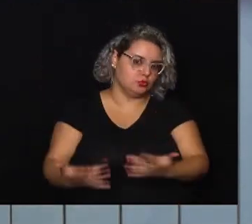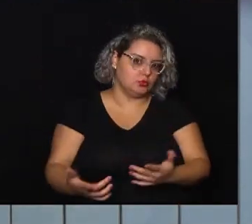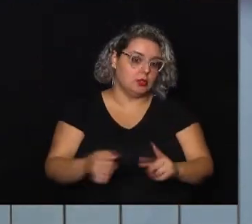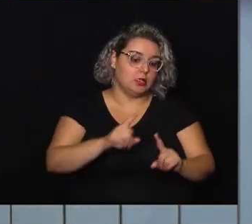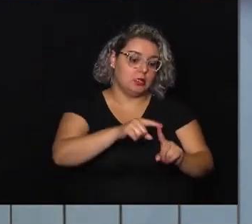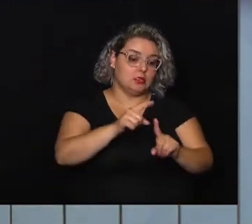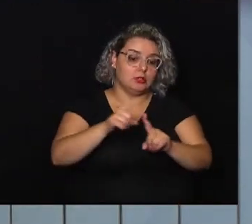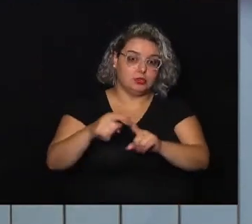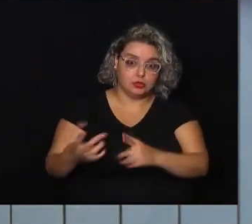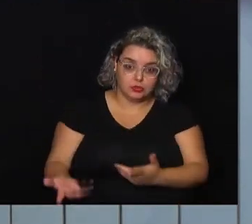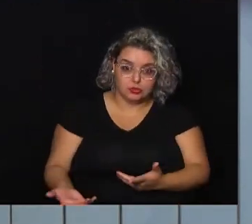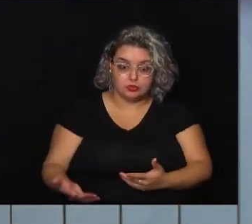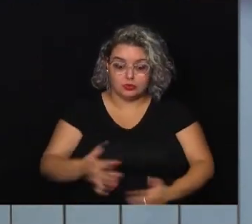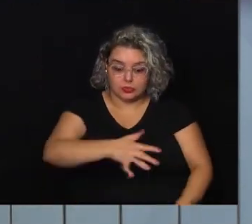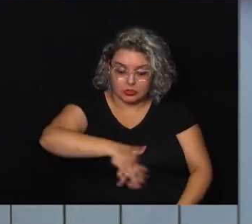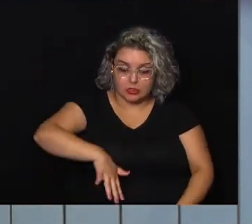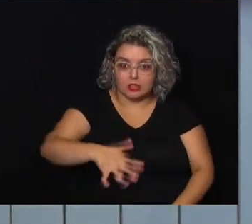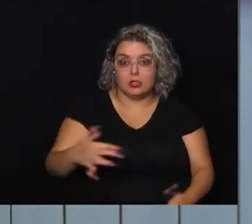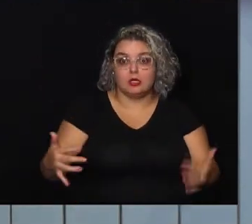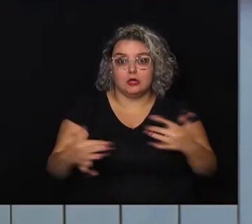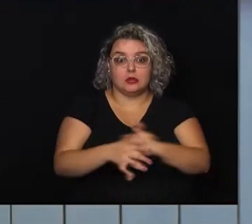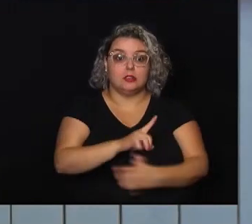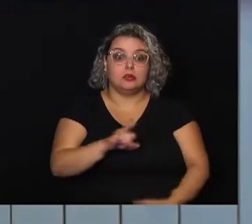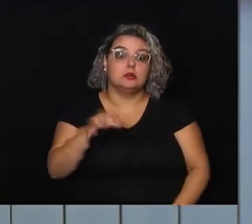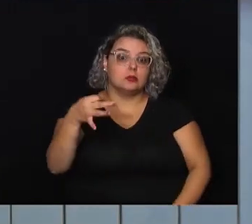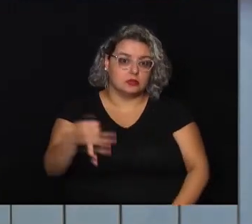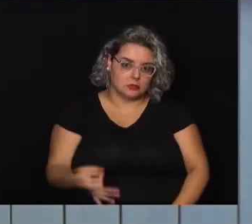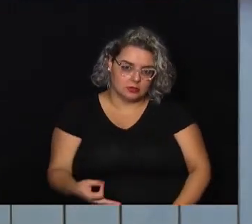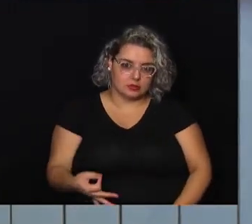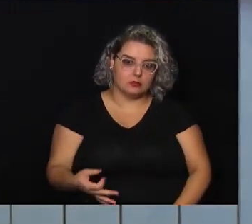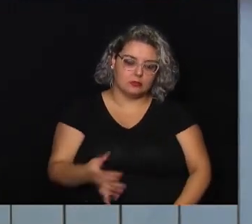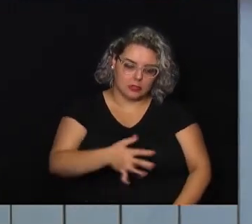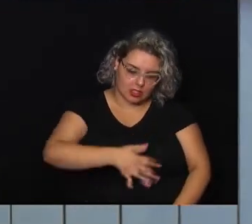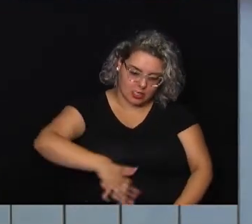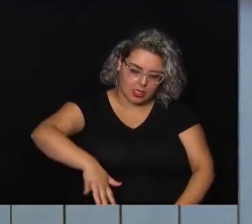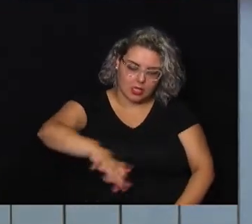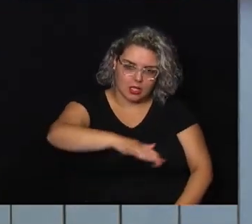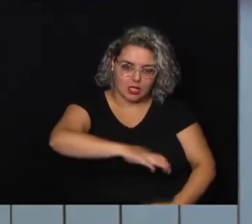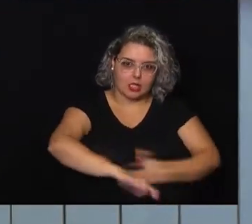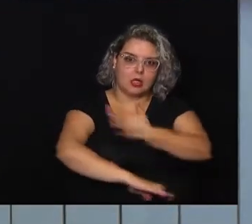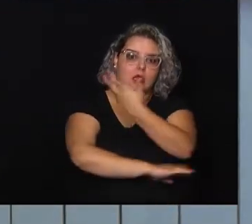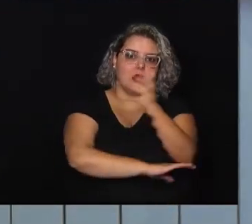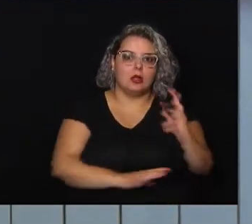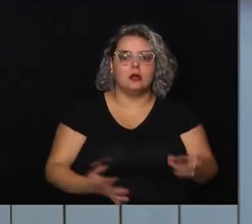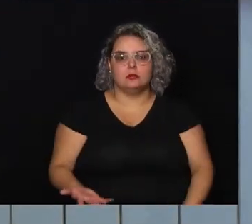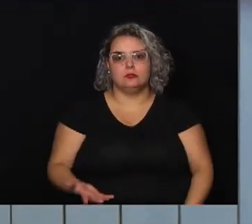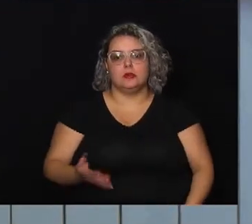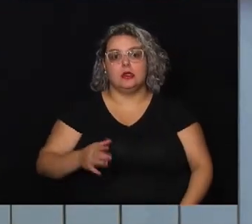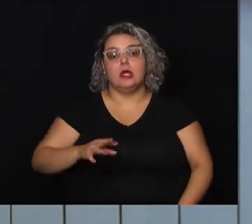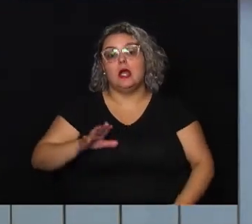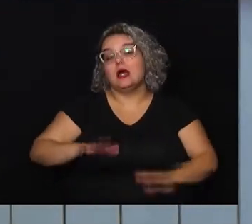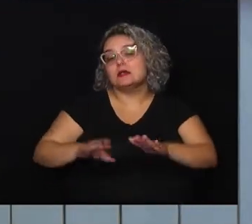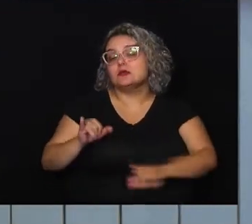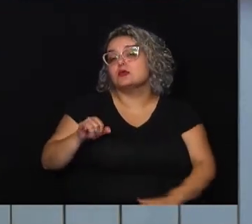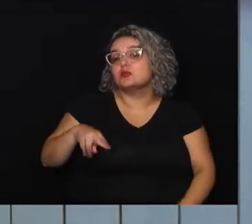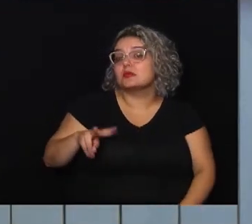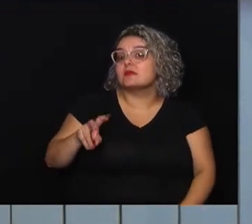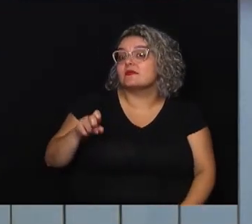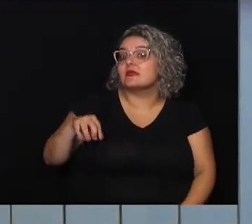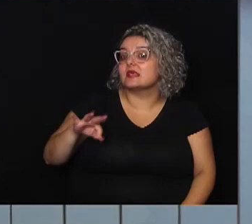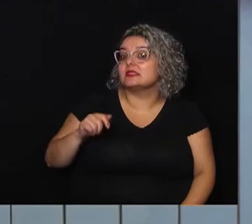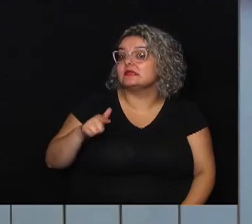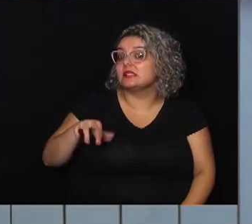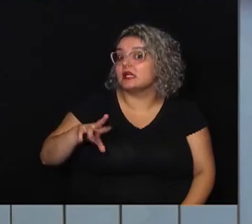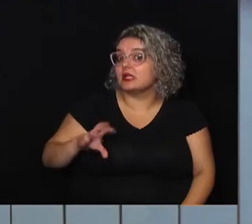espécies no meio urbano que não são adequadas para o meio urbano. Talvez um inventário da arborização,